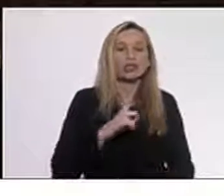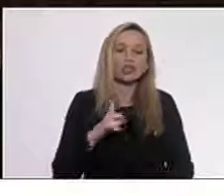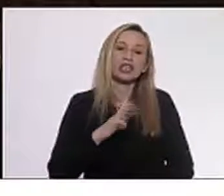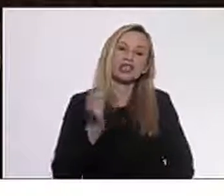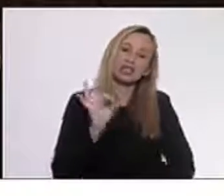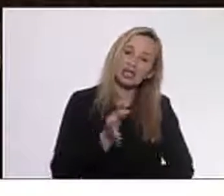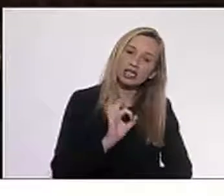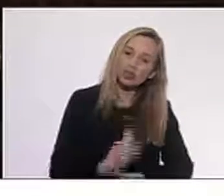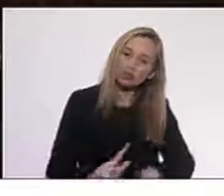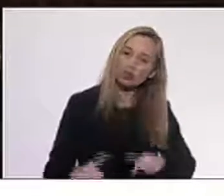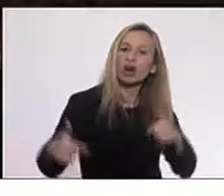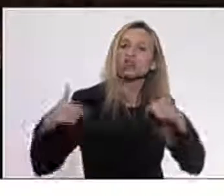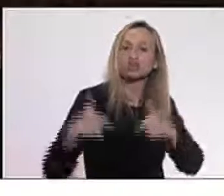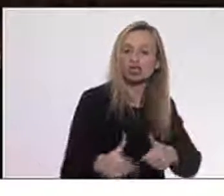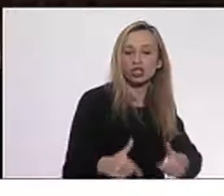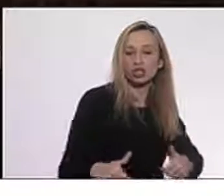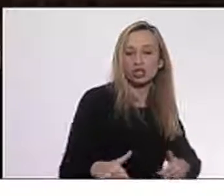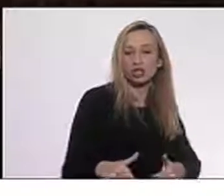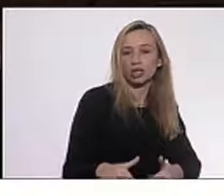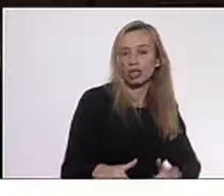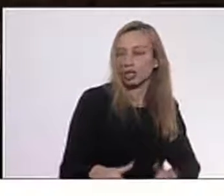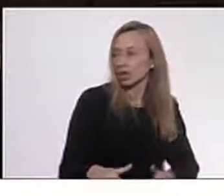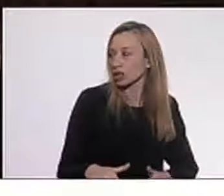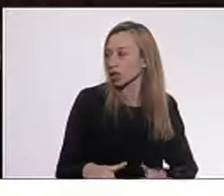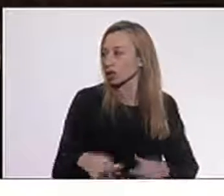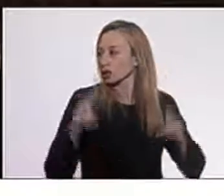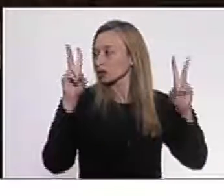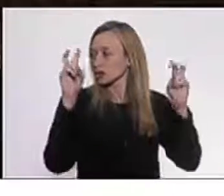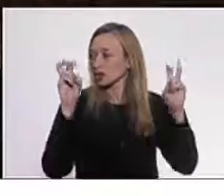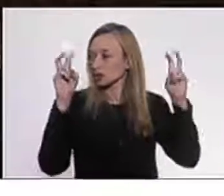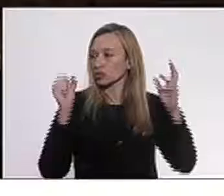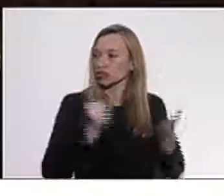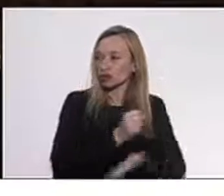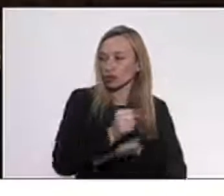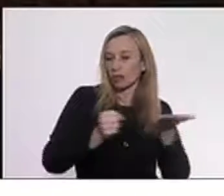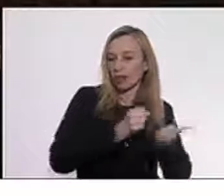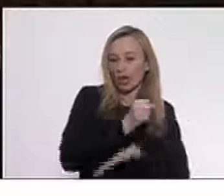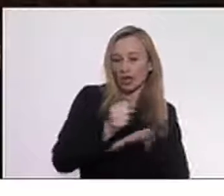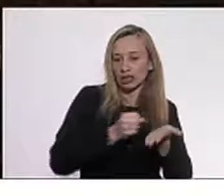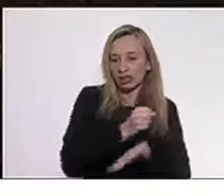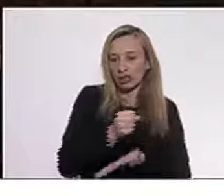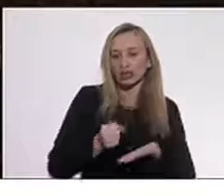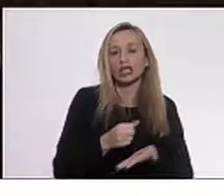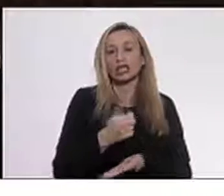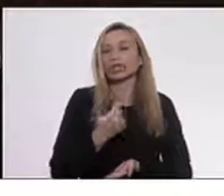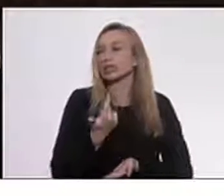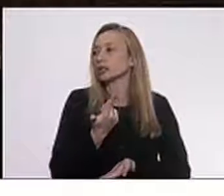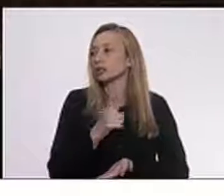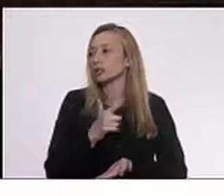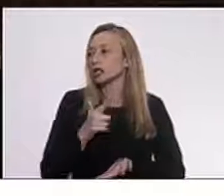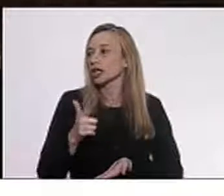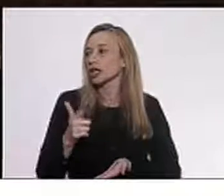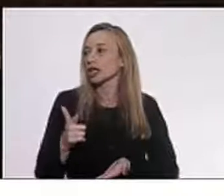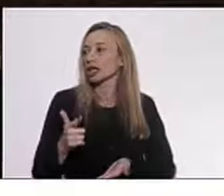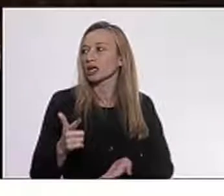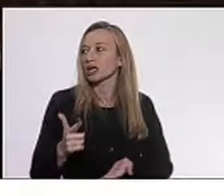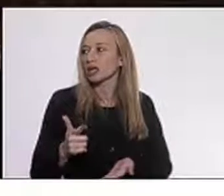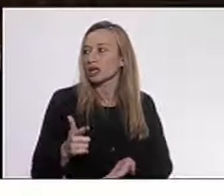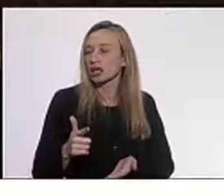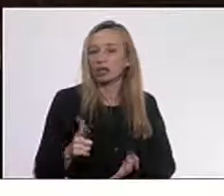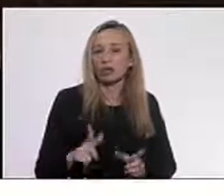uma ação para as questões estruturais, que não haja